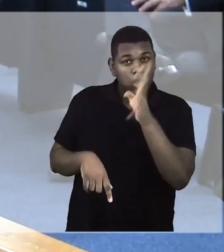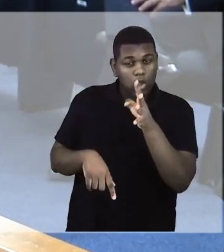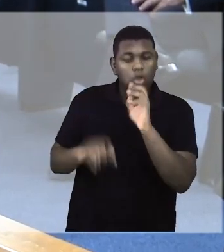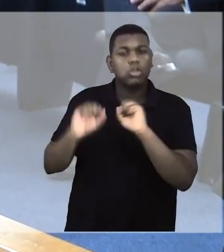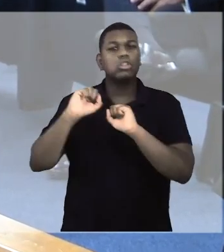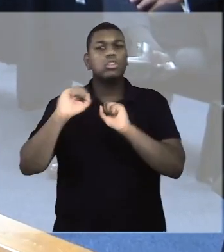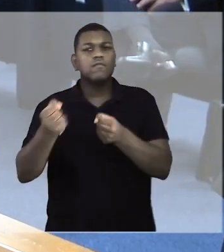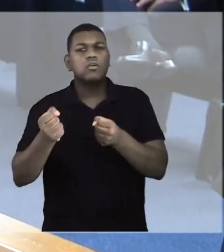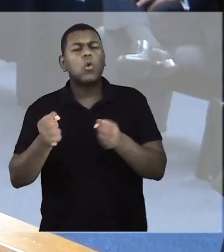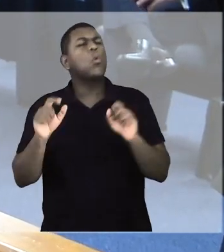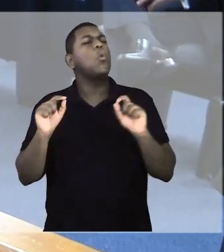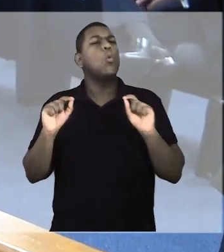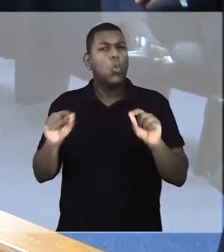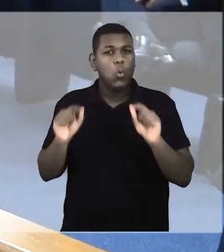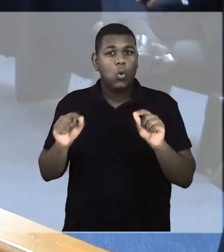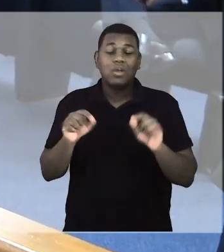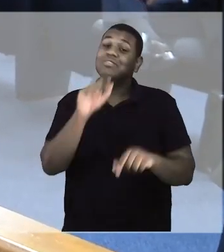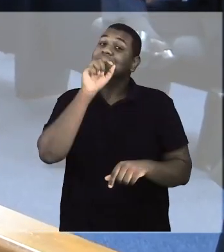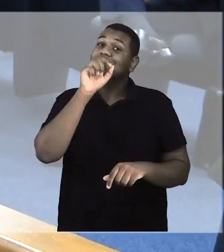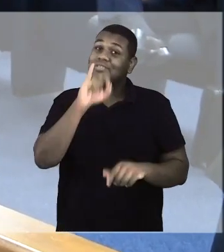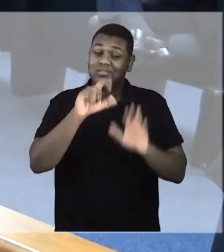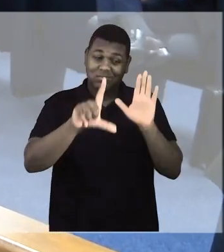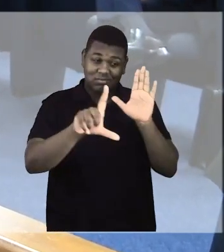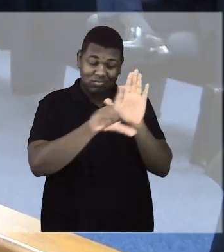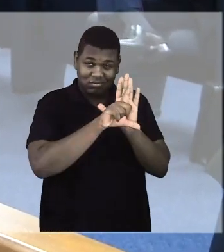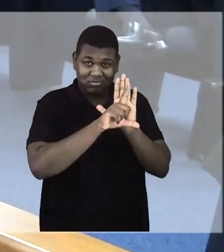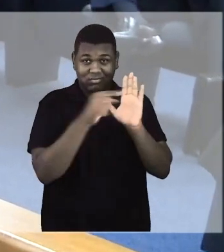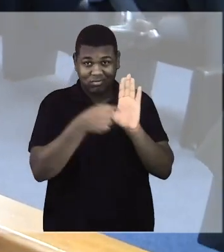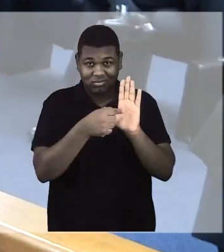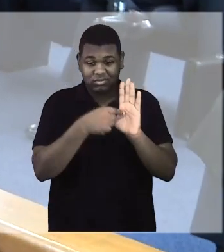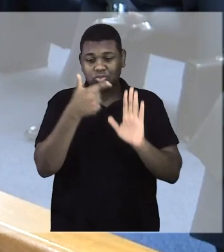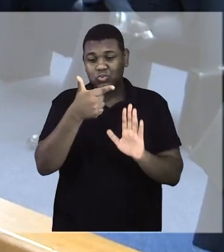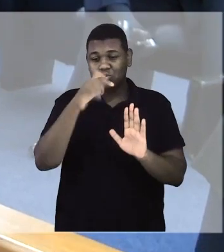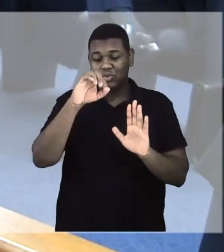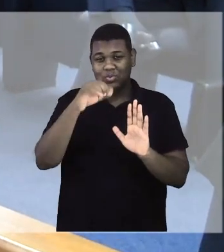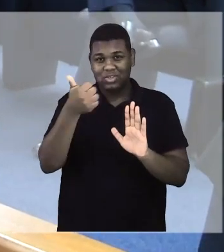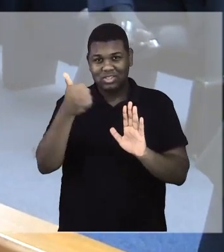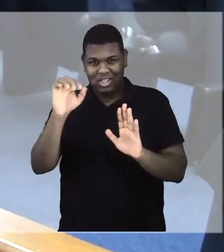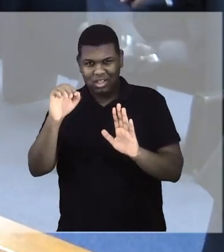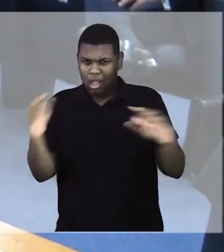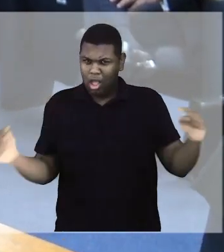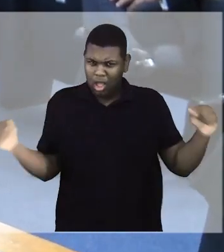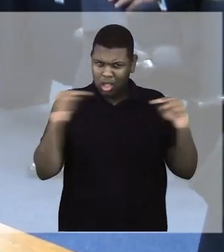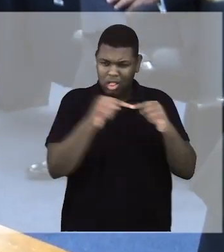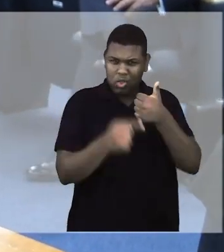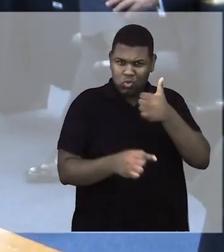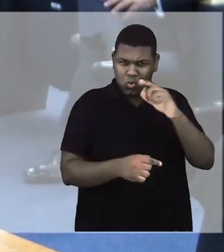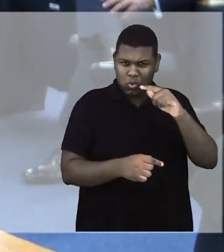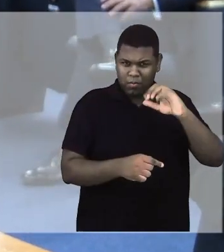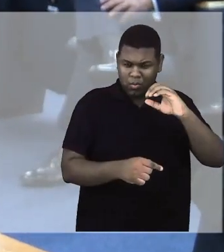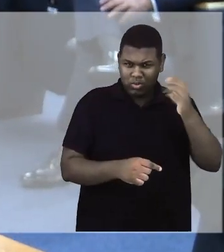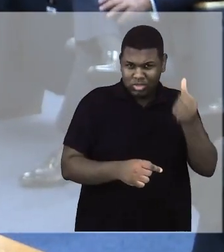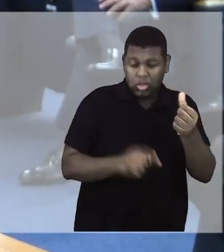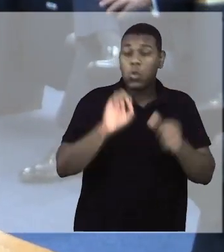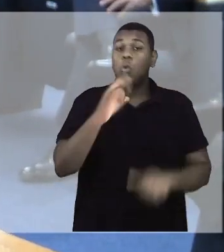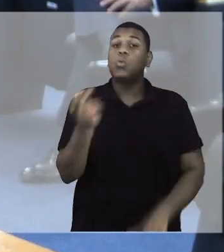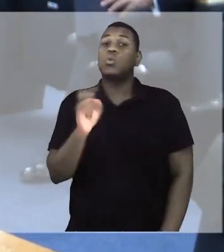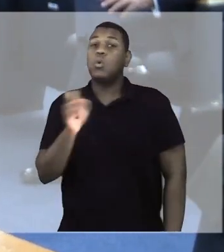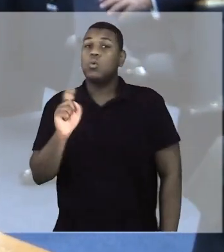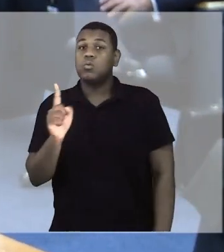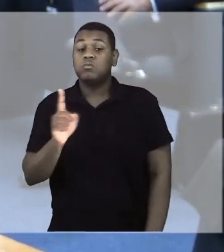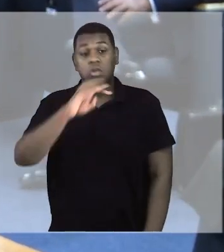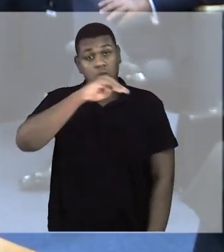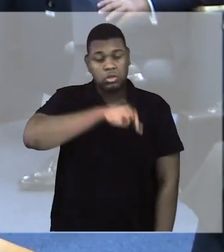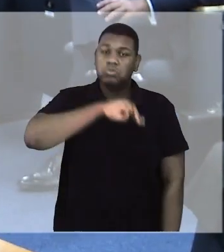Excelências, a única discórdia que há aqui entre acusação e defesa é se a lei de